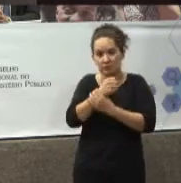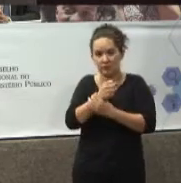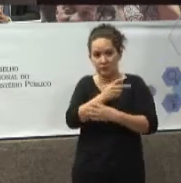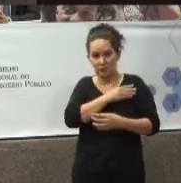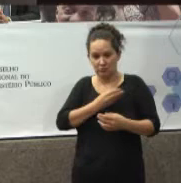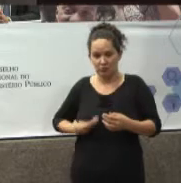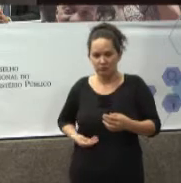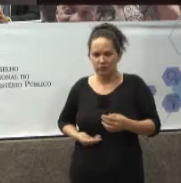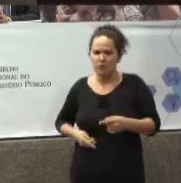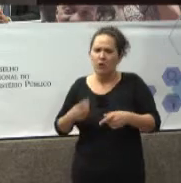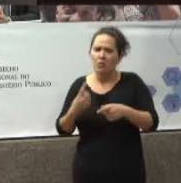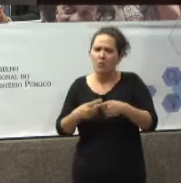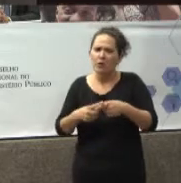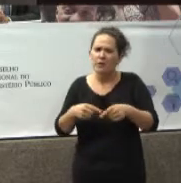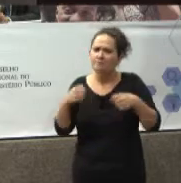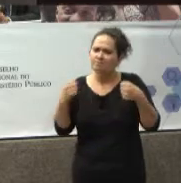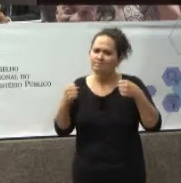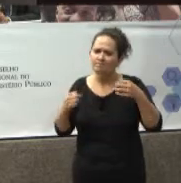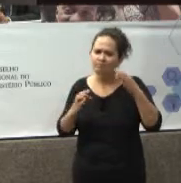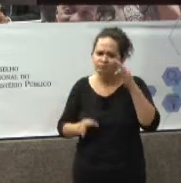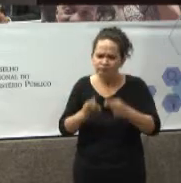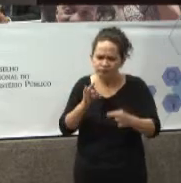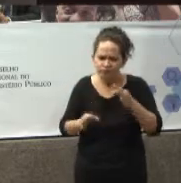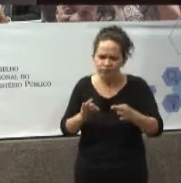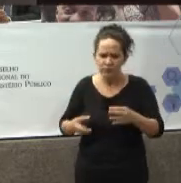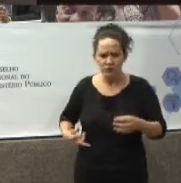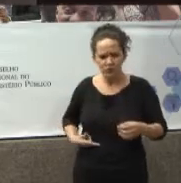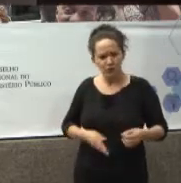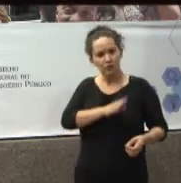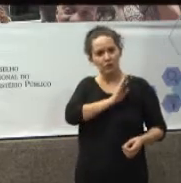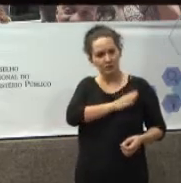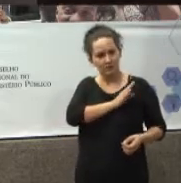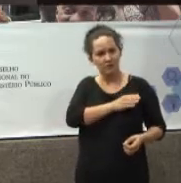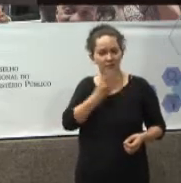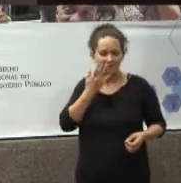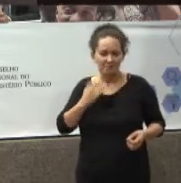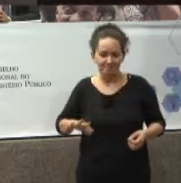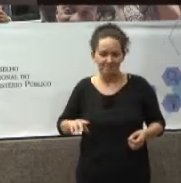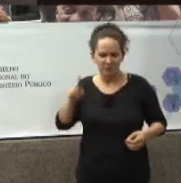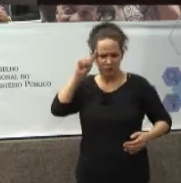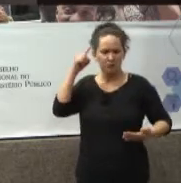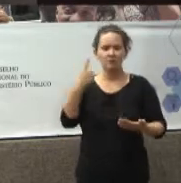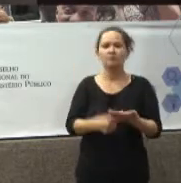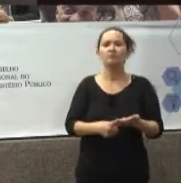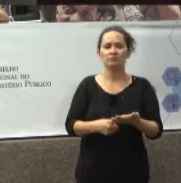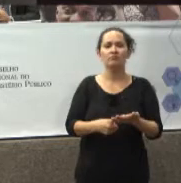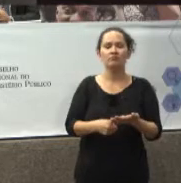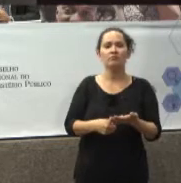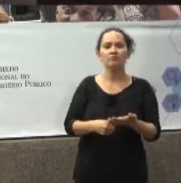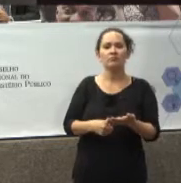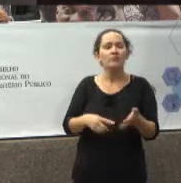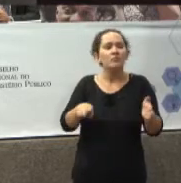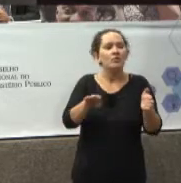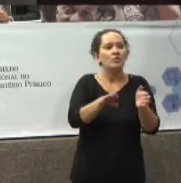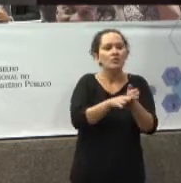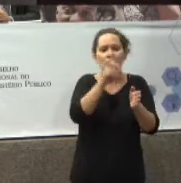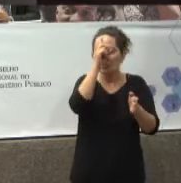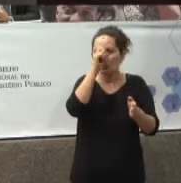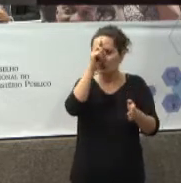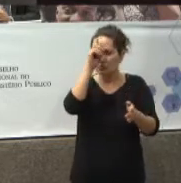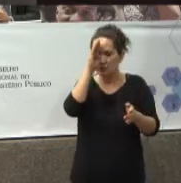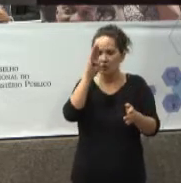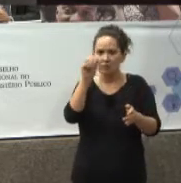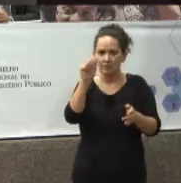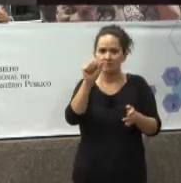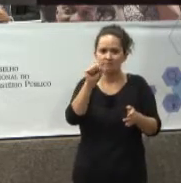cardíaca que essa recém-nascida precisava fazer o que aconteceu a ordem foi dada é chegou ao hospital de base